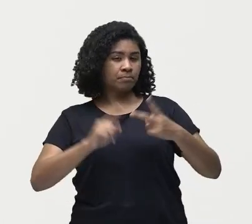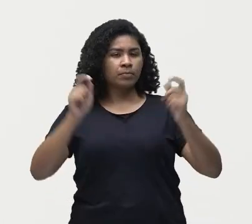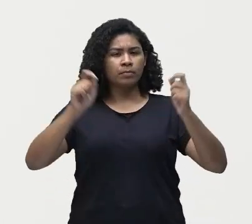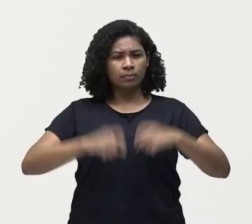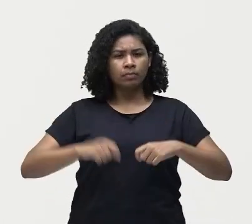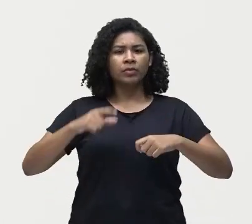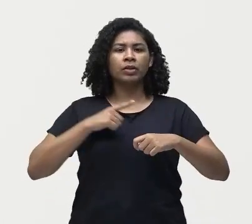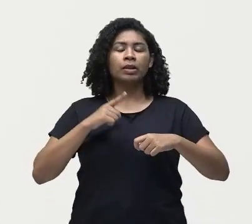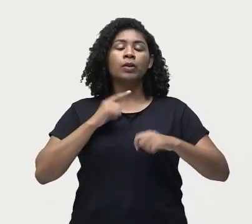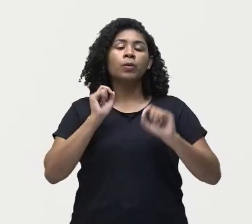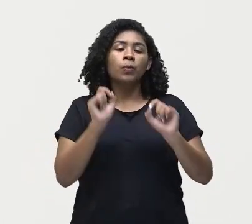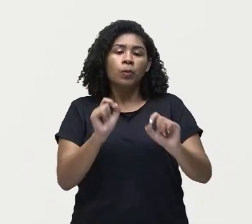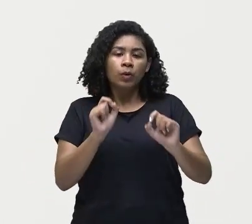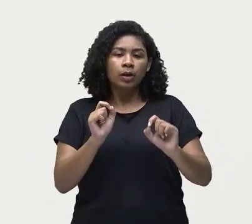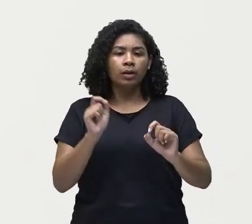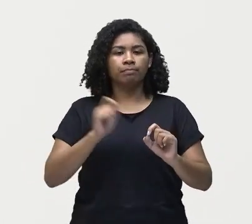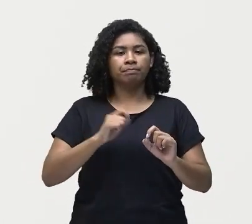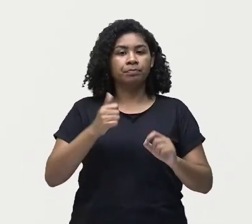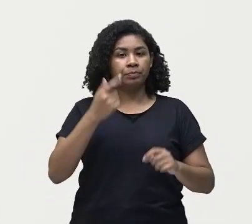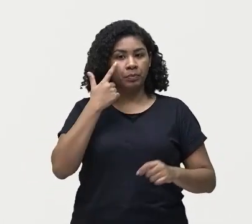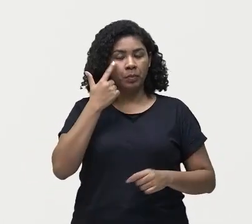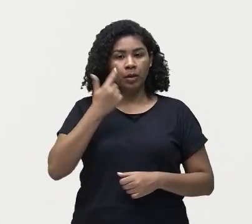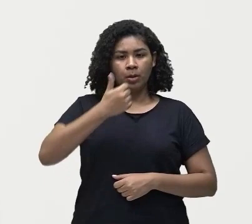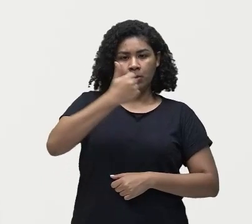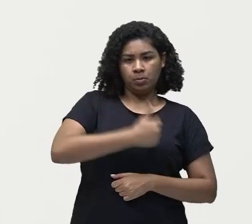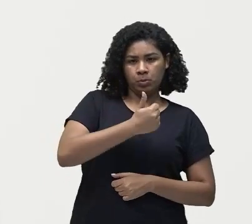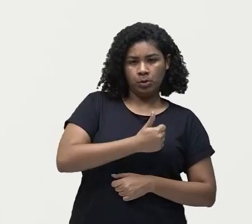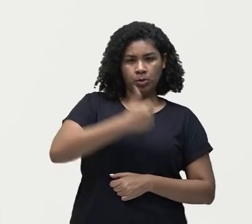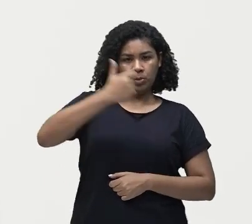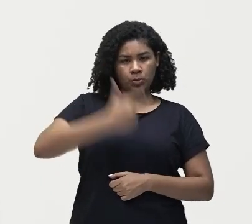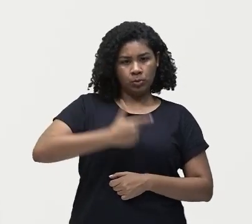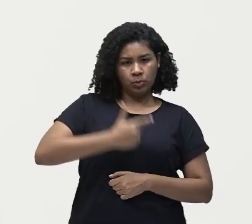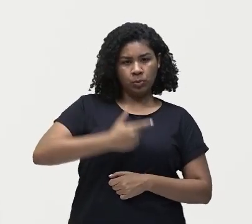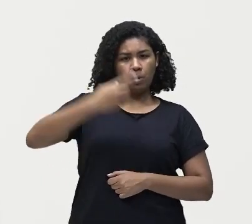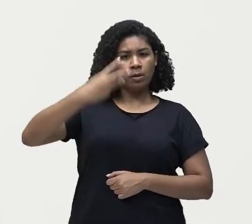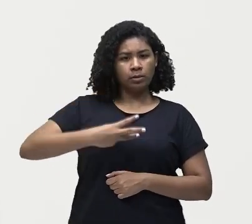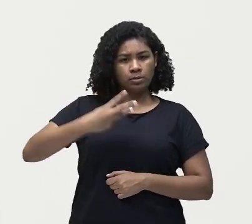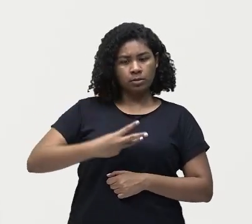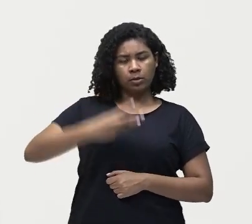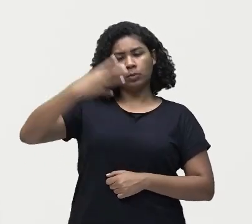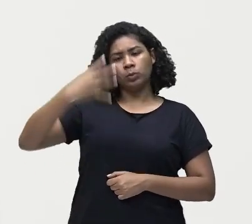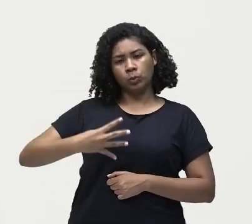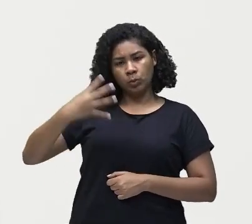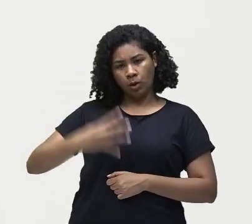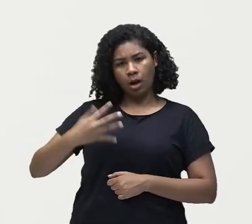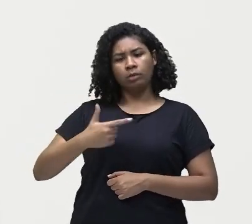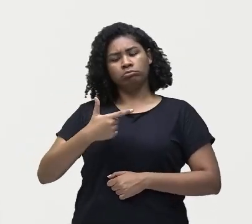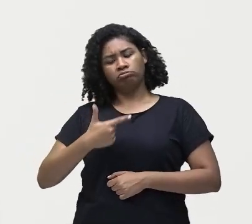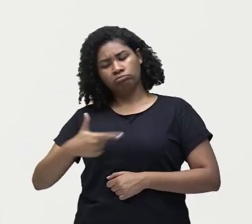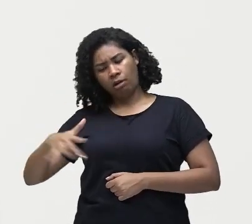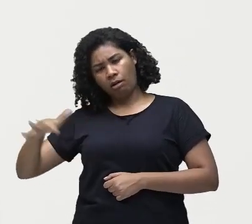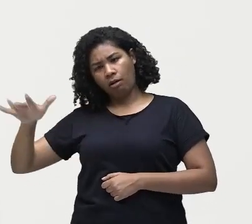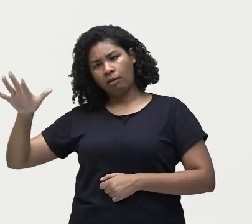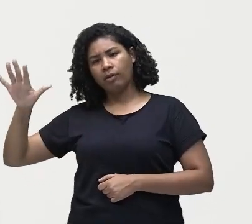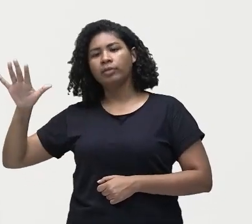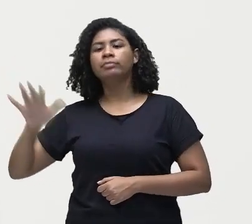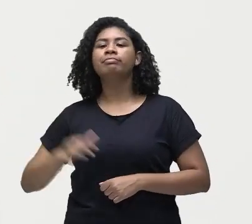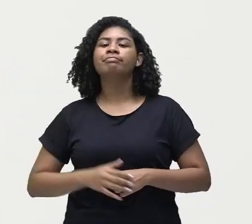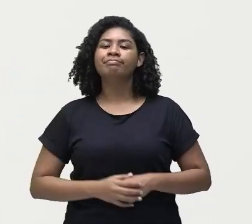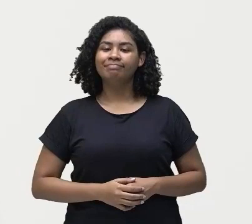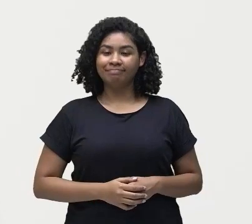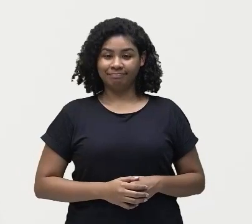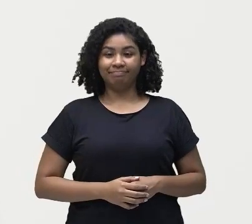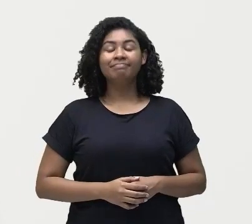ainda classificados em primários, secundários, terciários, quaternários e assim